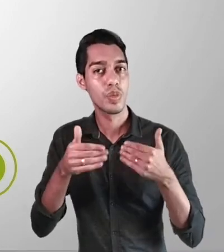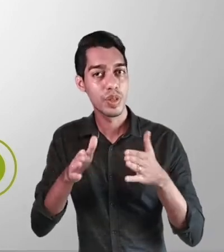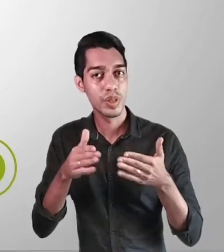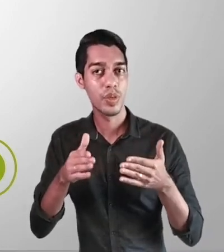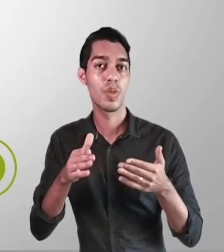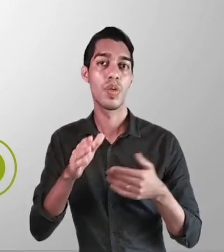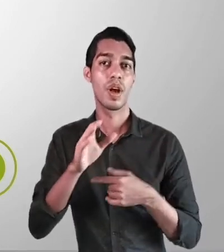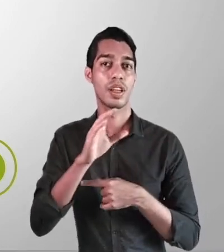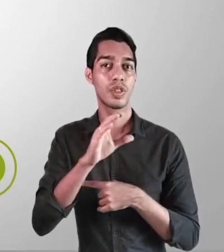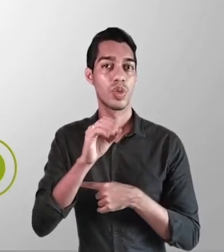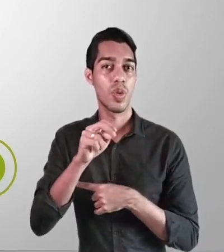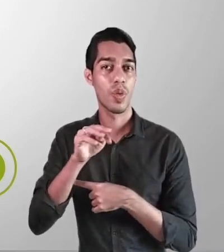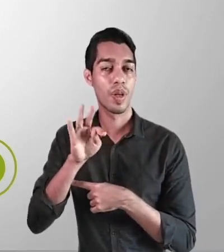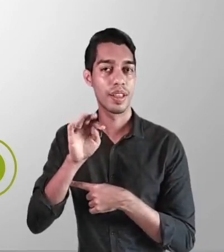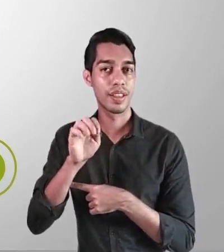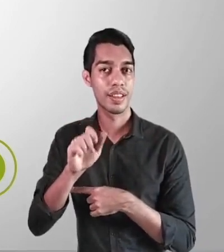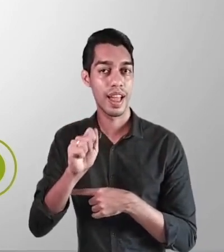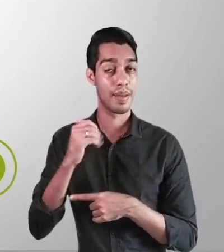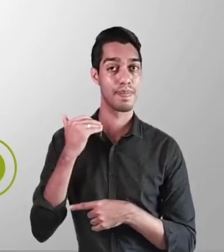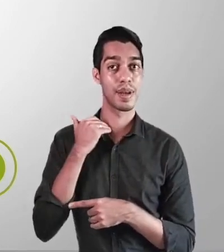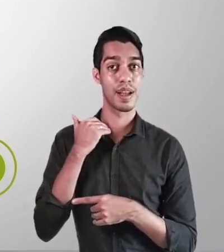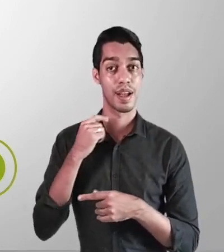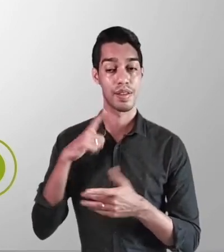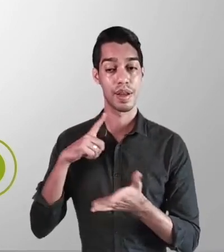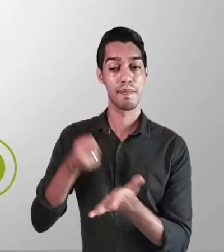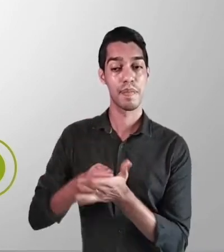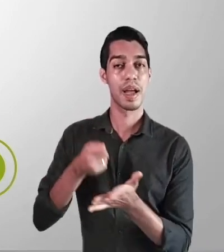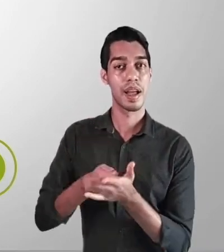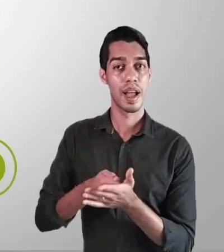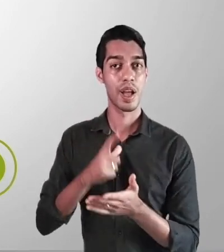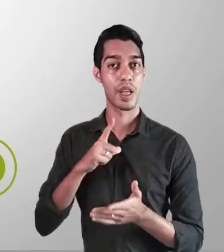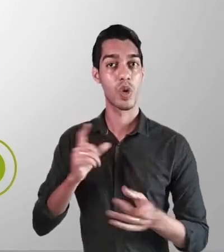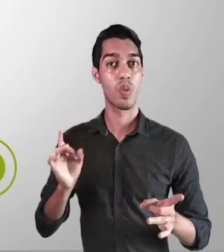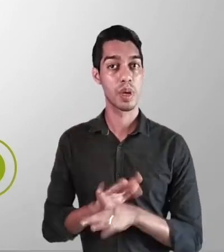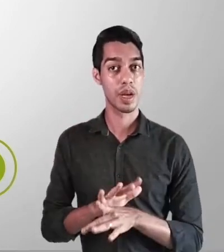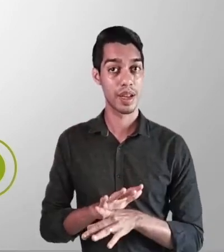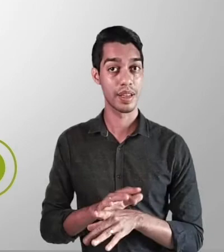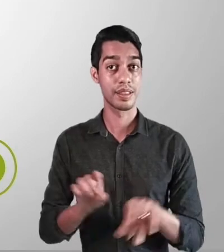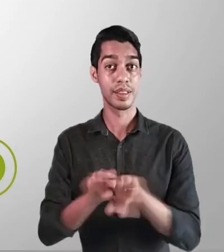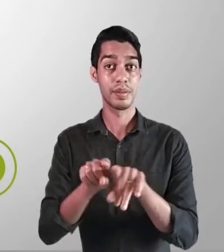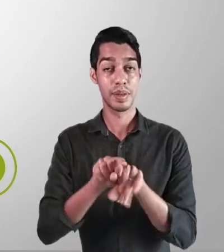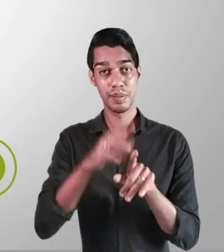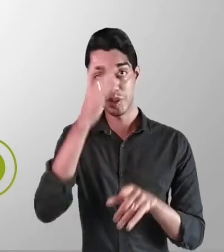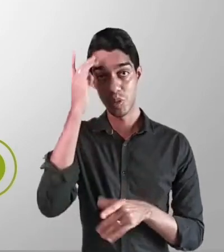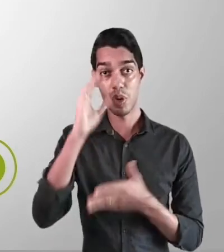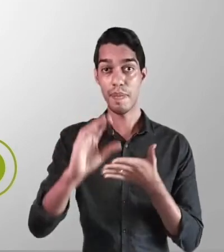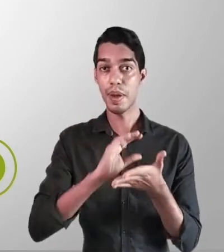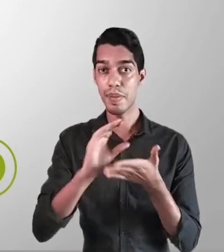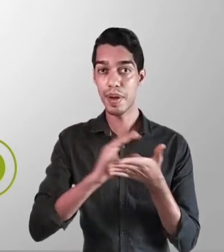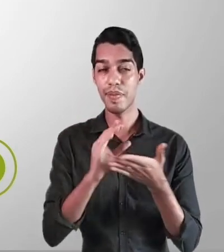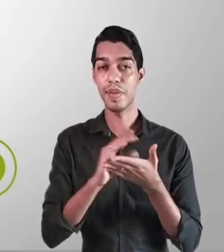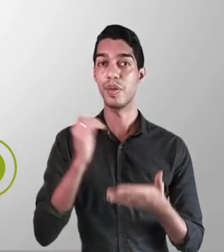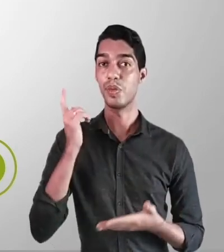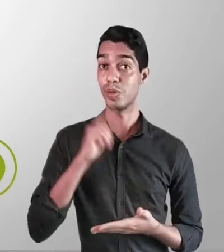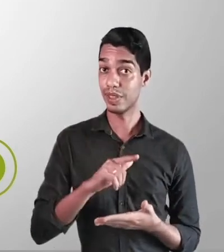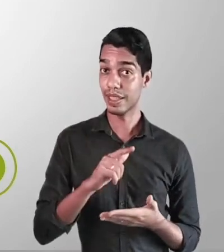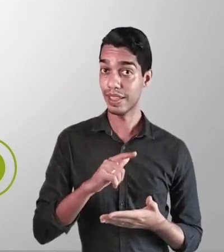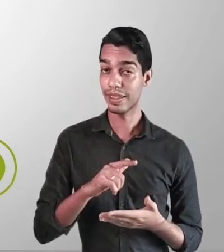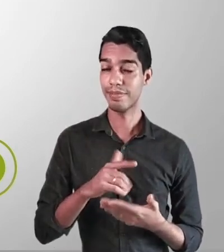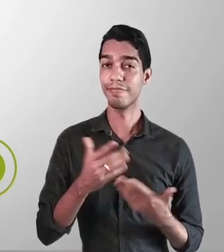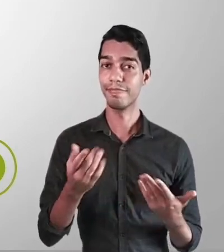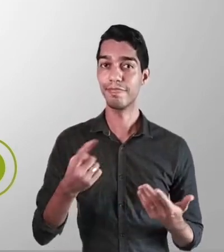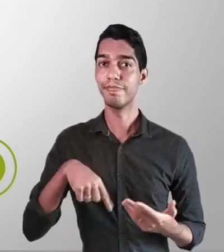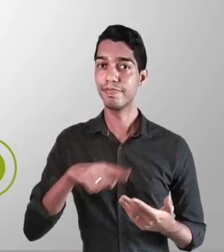pagamentos fossem feitos e os beneficiários pudessem receber. E nós nos deparamos com dados ainda que